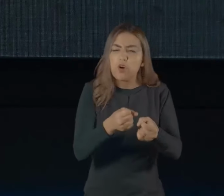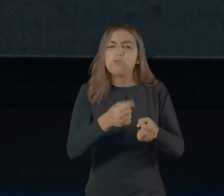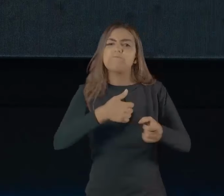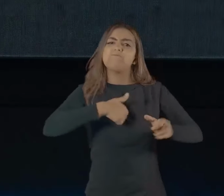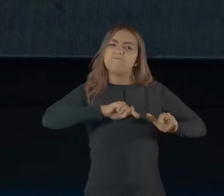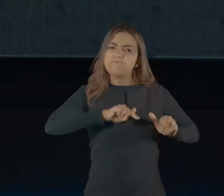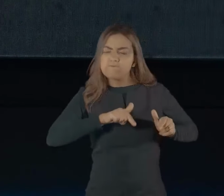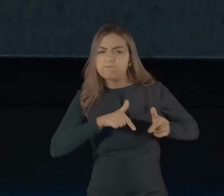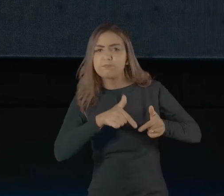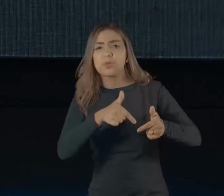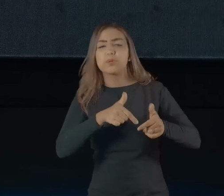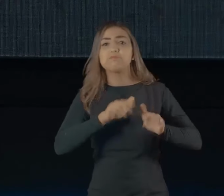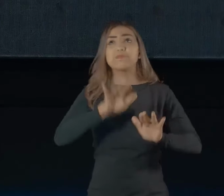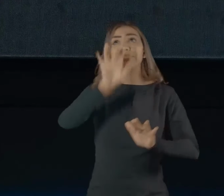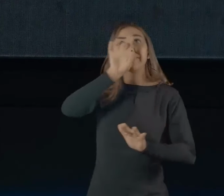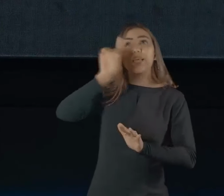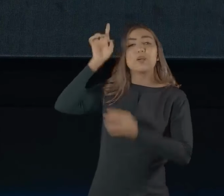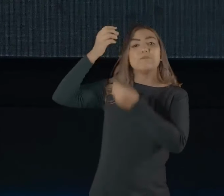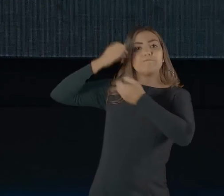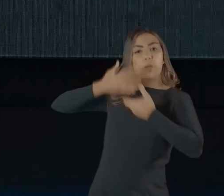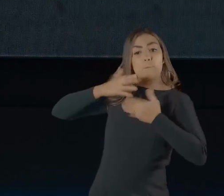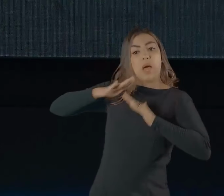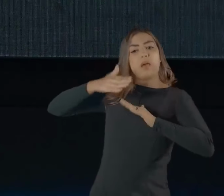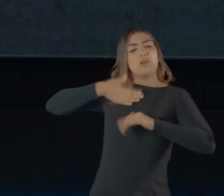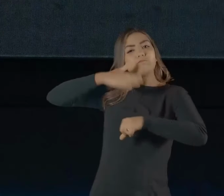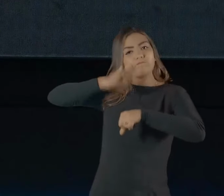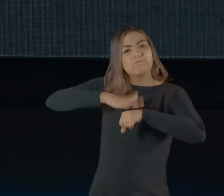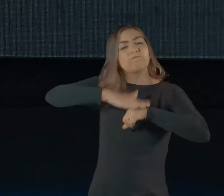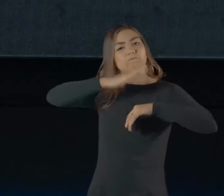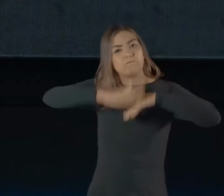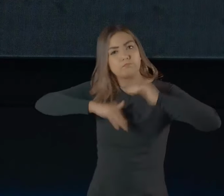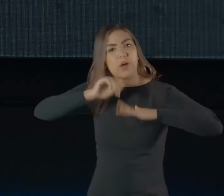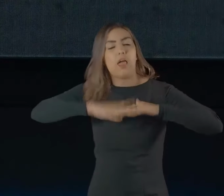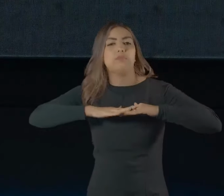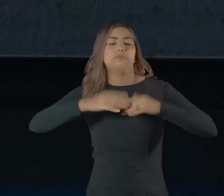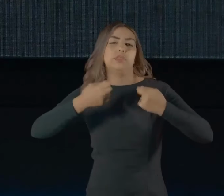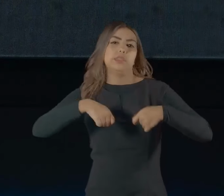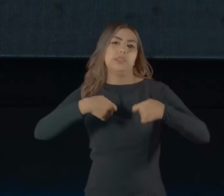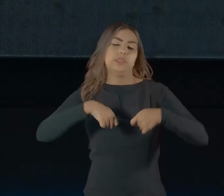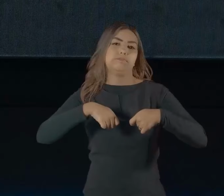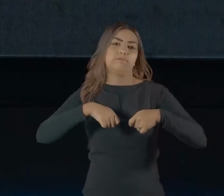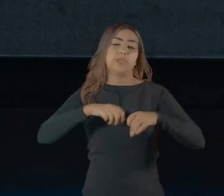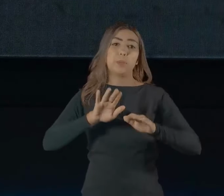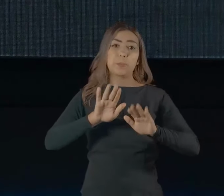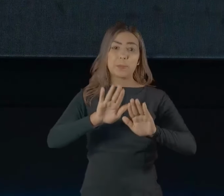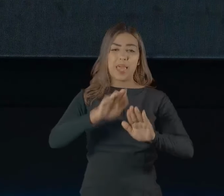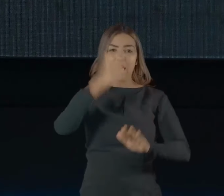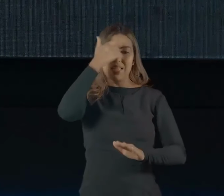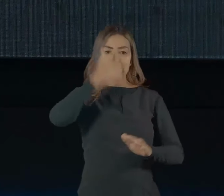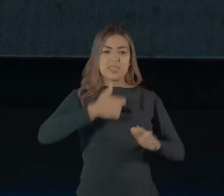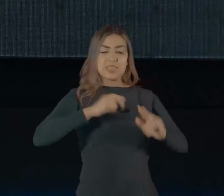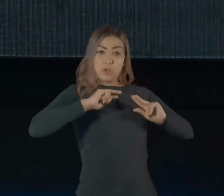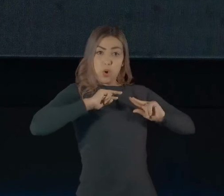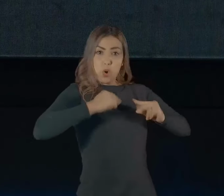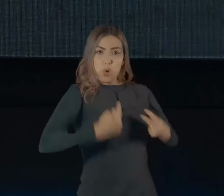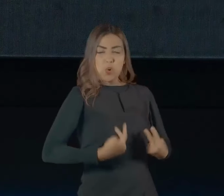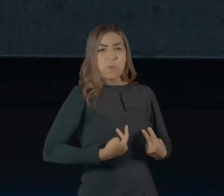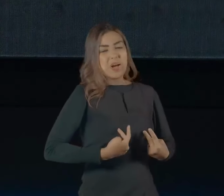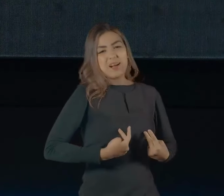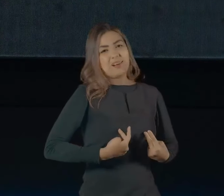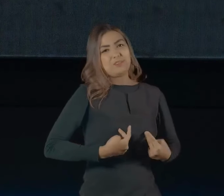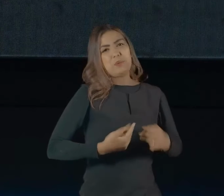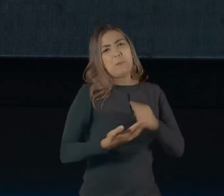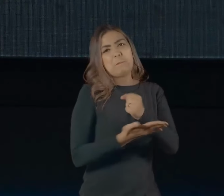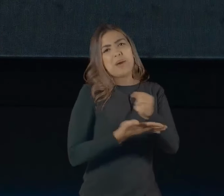fazer aquilo que Deus te deu e colocou na sua mão. Porém, a parte do homem é infinitamente